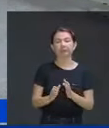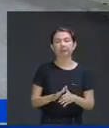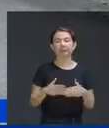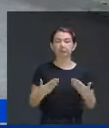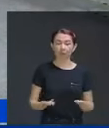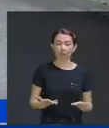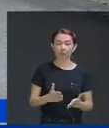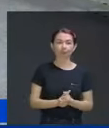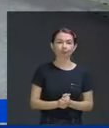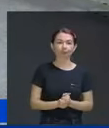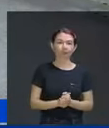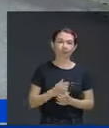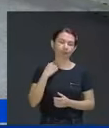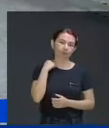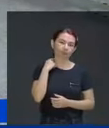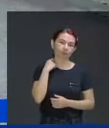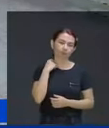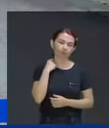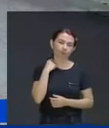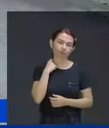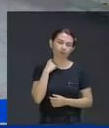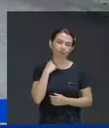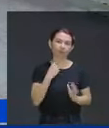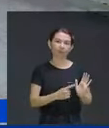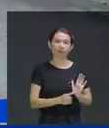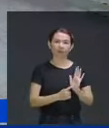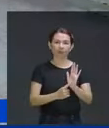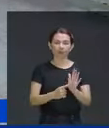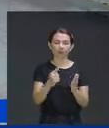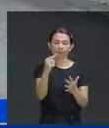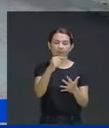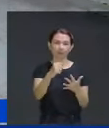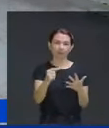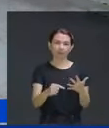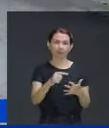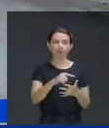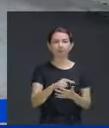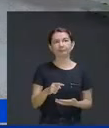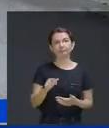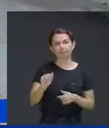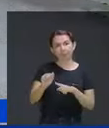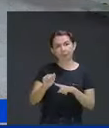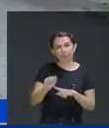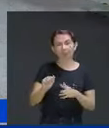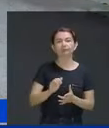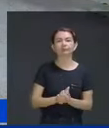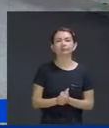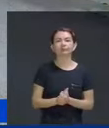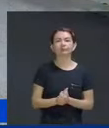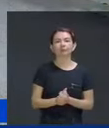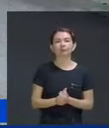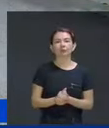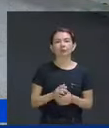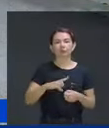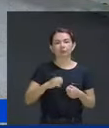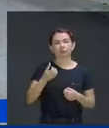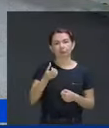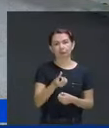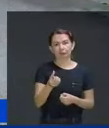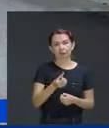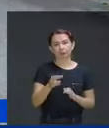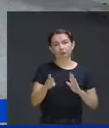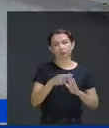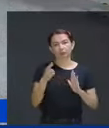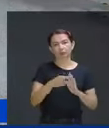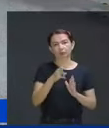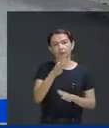alegar omissão e contradição no acórdão regional, apresentou os seguintes tópicos: a. Inobservância do artigo 6º, parágrafo 2º da